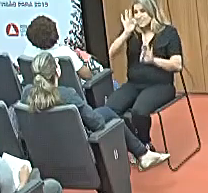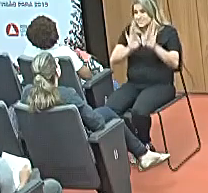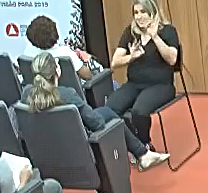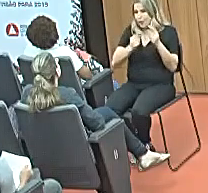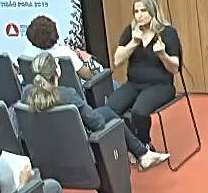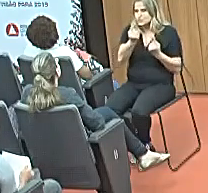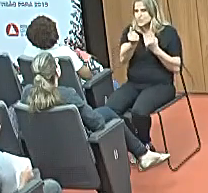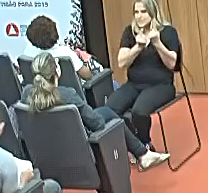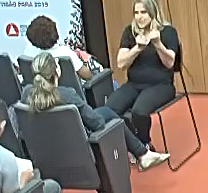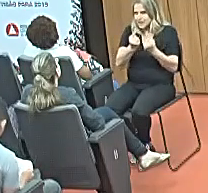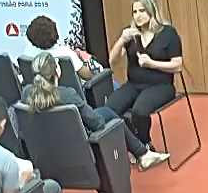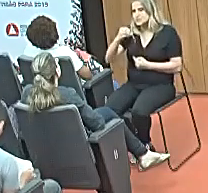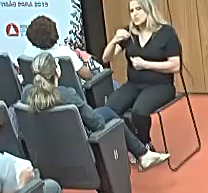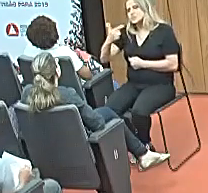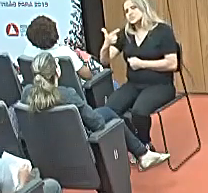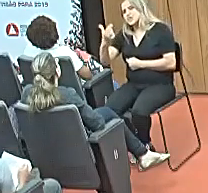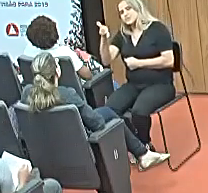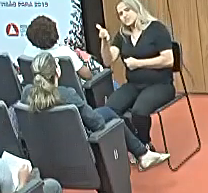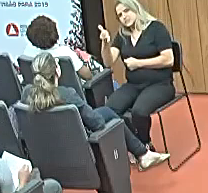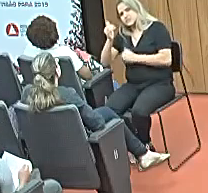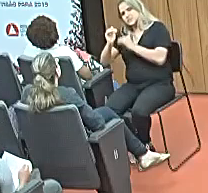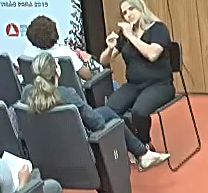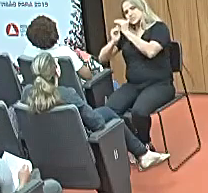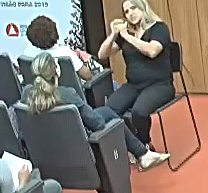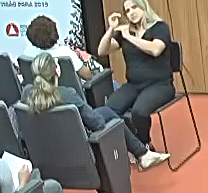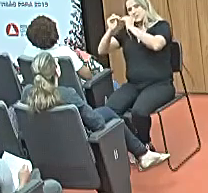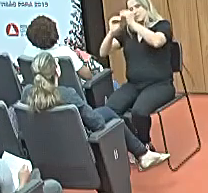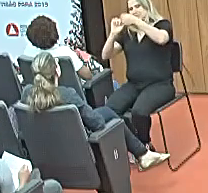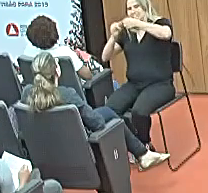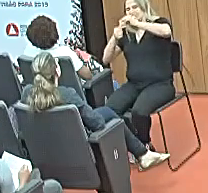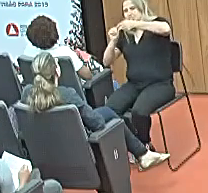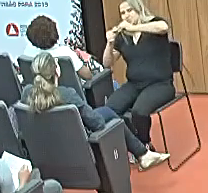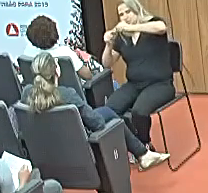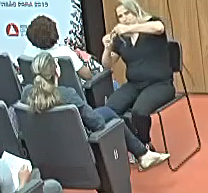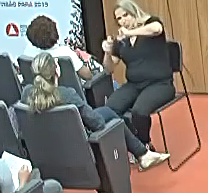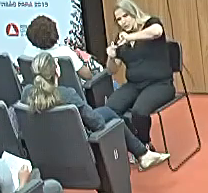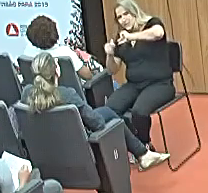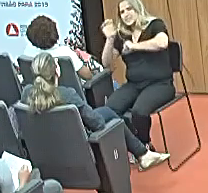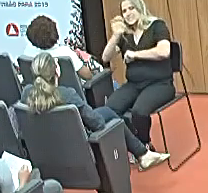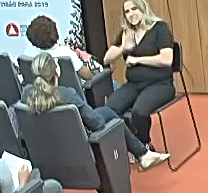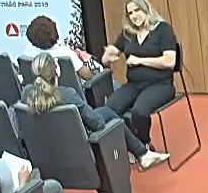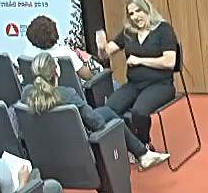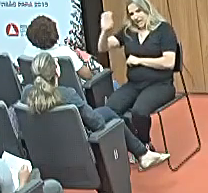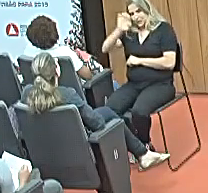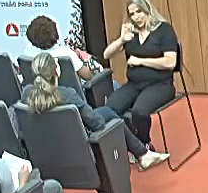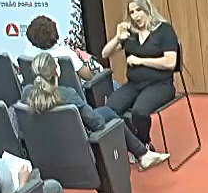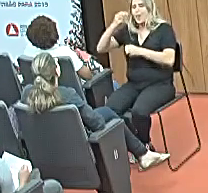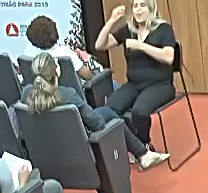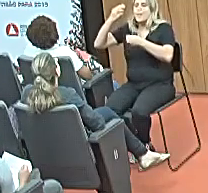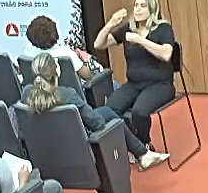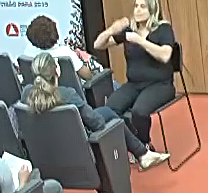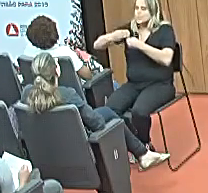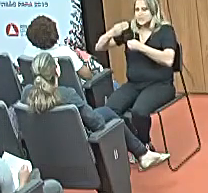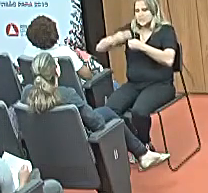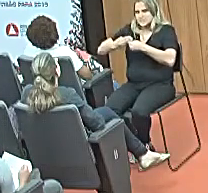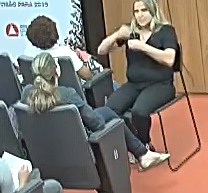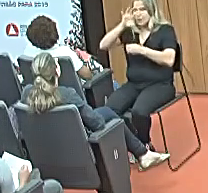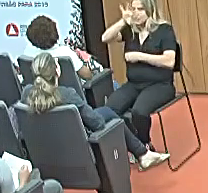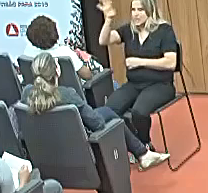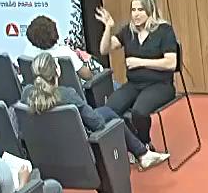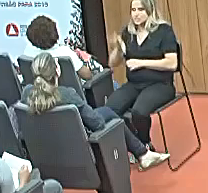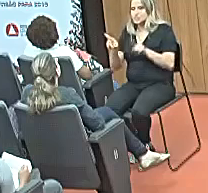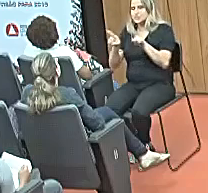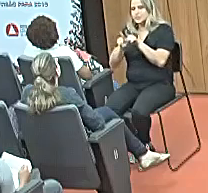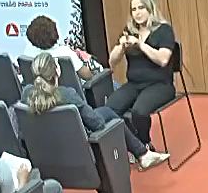0 26 desenvolvimento da infraestrutura estadual municipal e regional 0